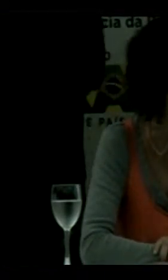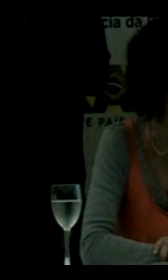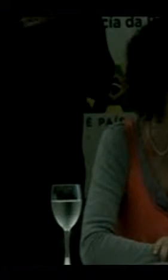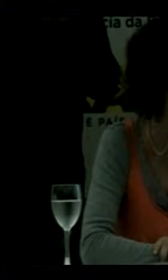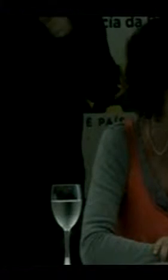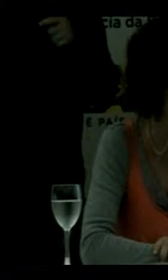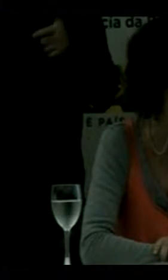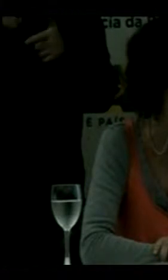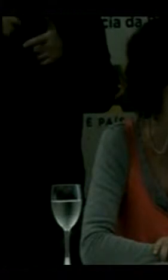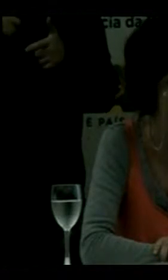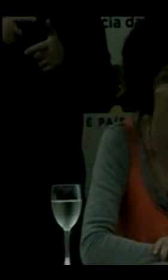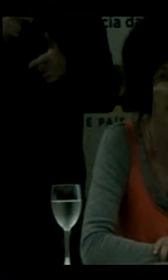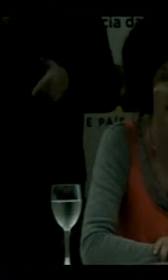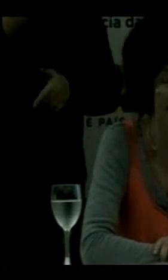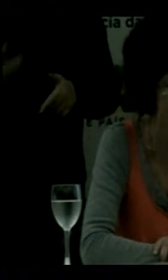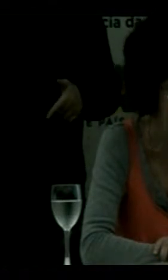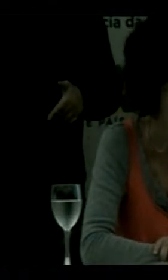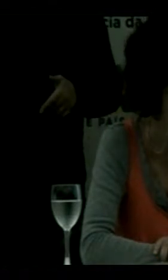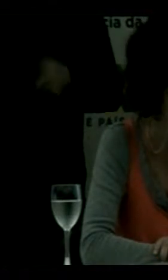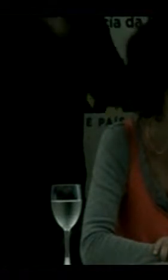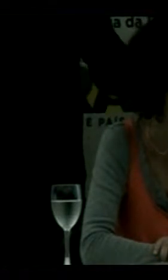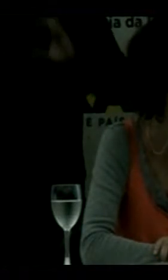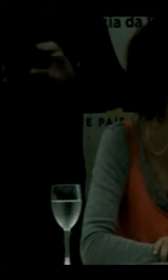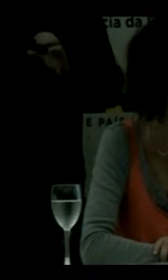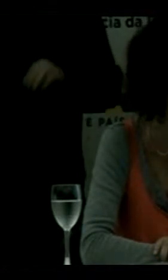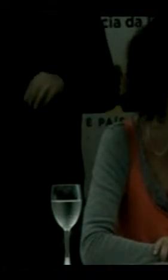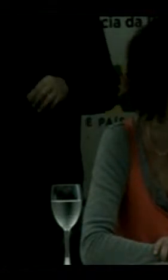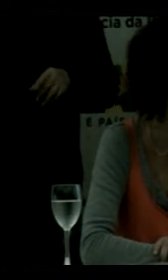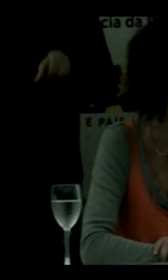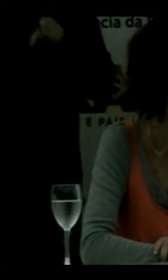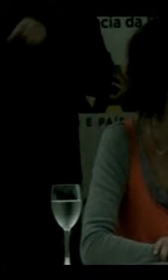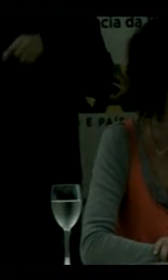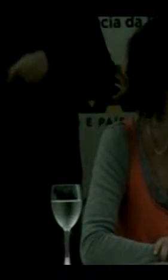atores governamentais e civis com experiência em participação.